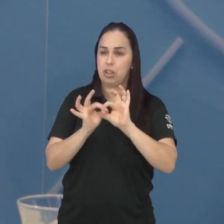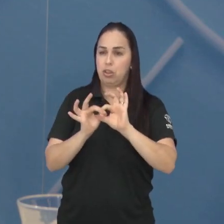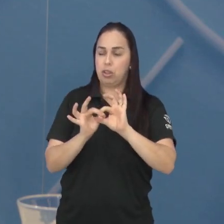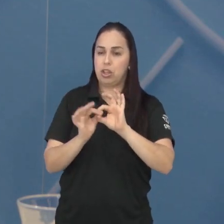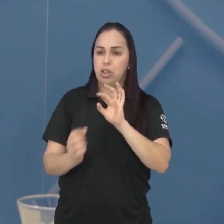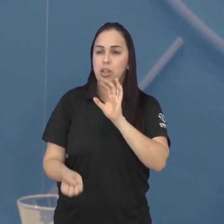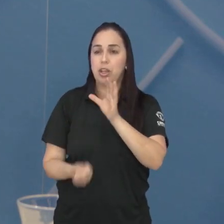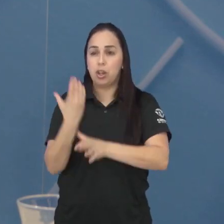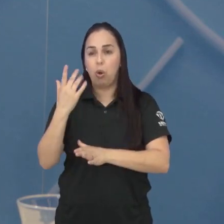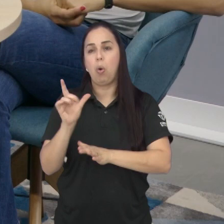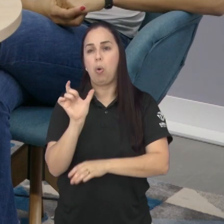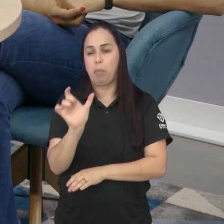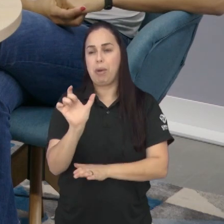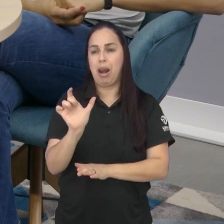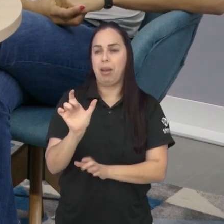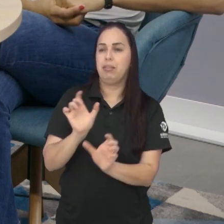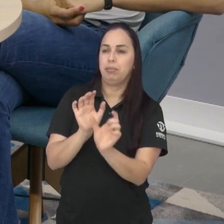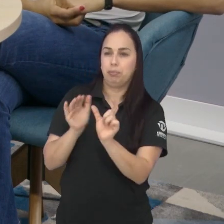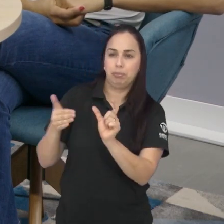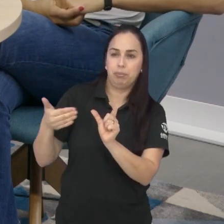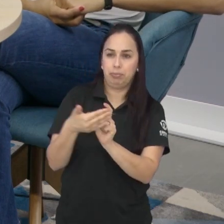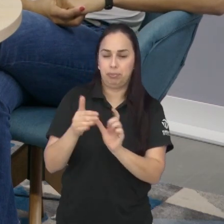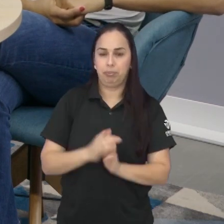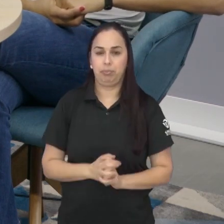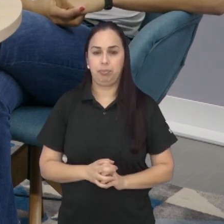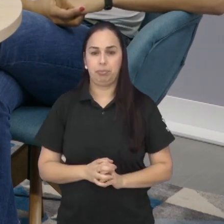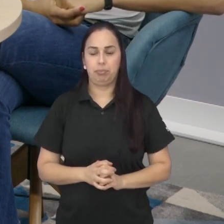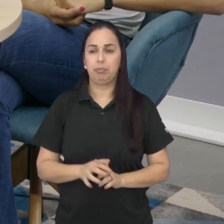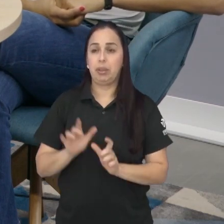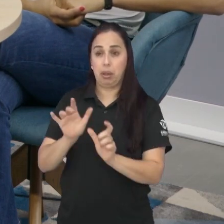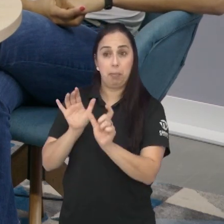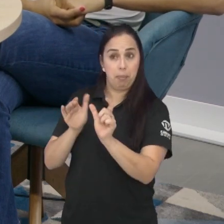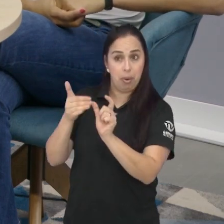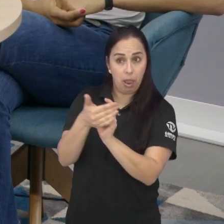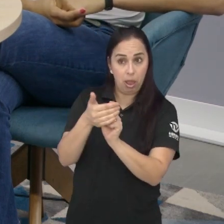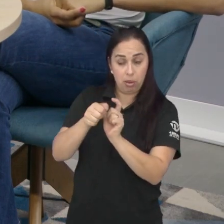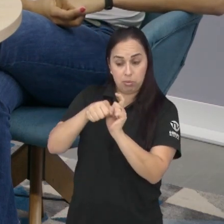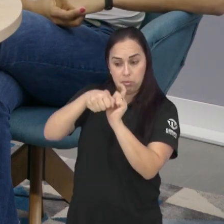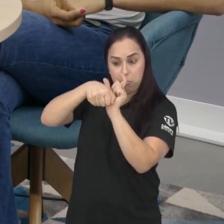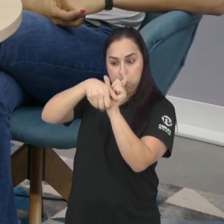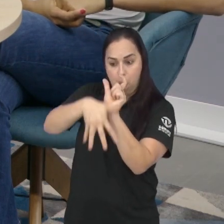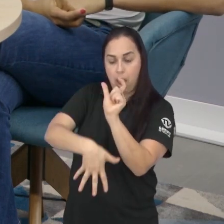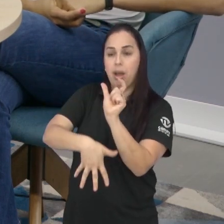conceito, vamos dizer assim, né? Porque eu acho que ele é amplo, né? Ele realmente